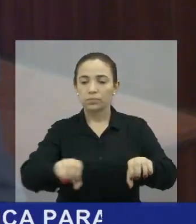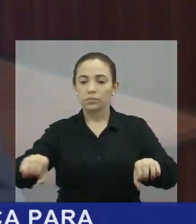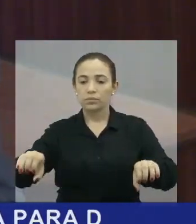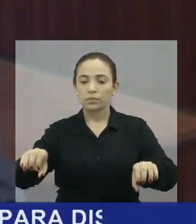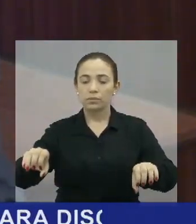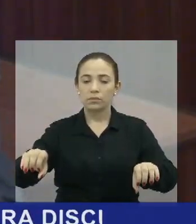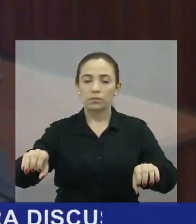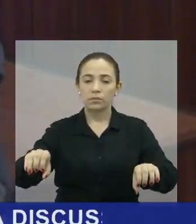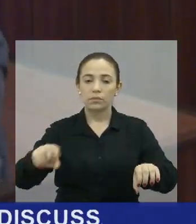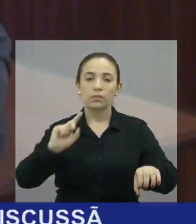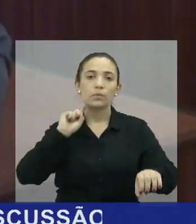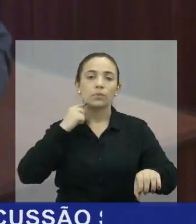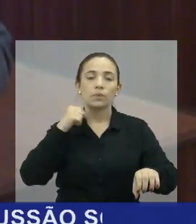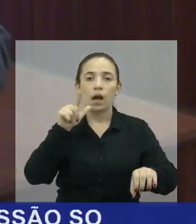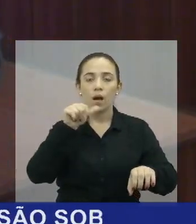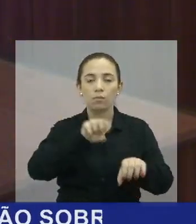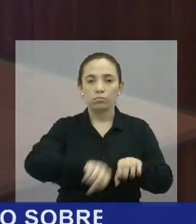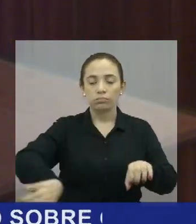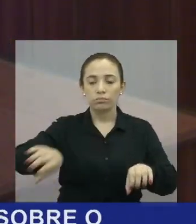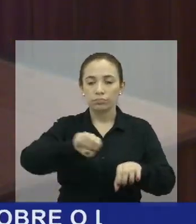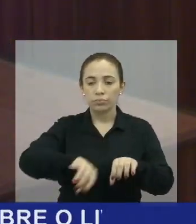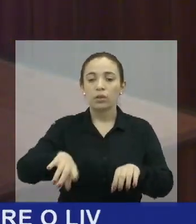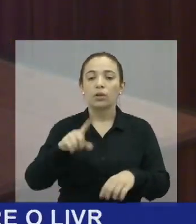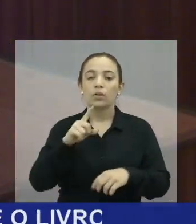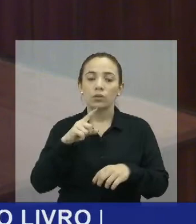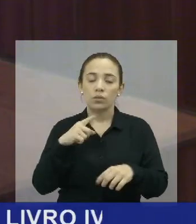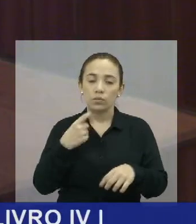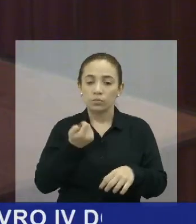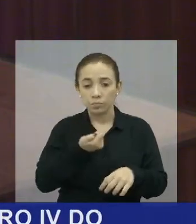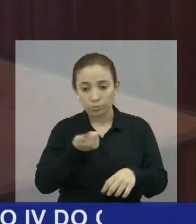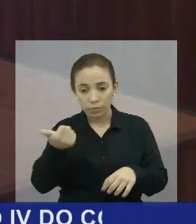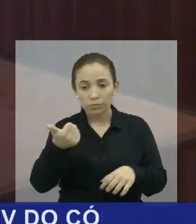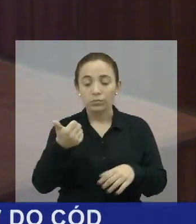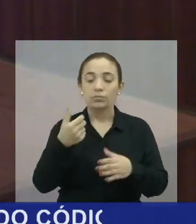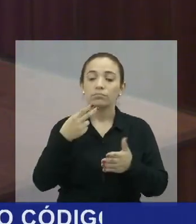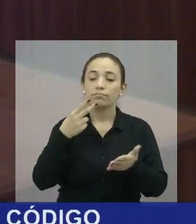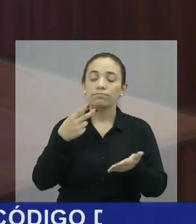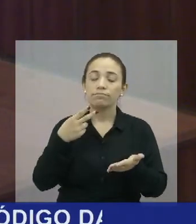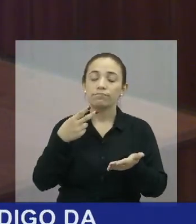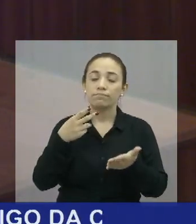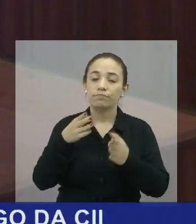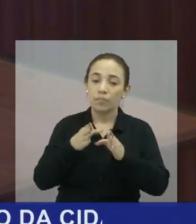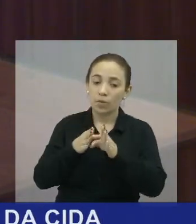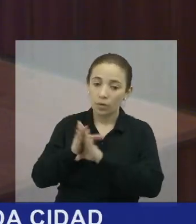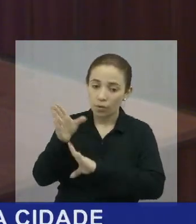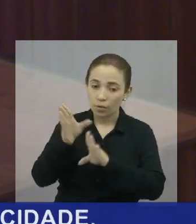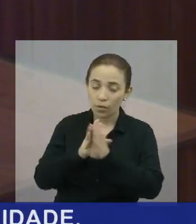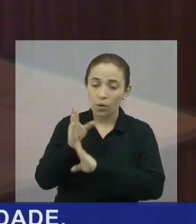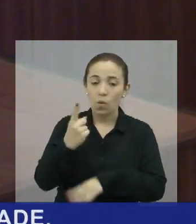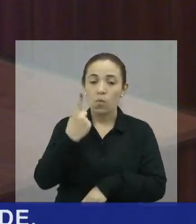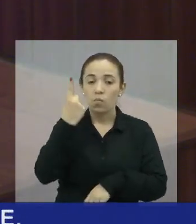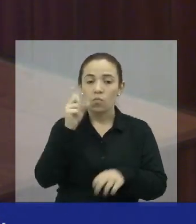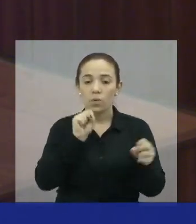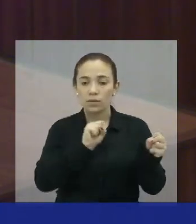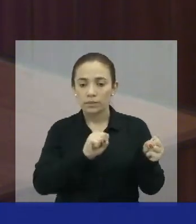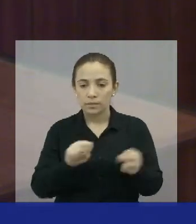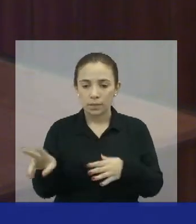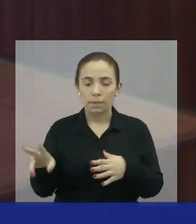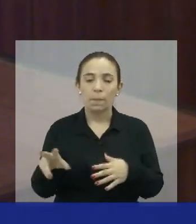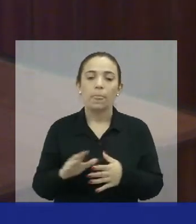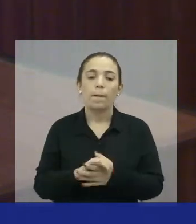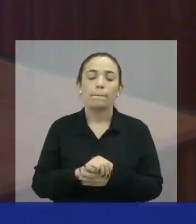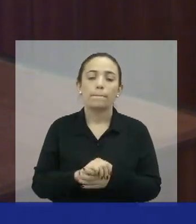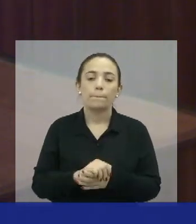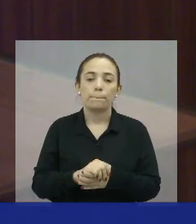dela. Nós demos a chance, notificamos, uma semana, tem um